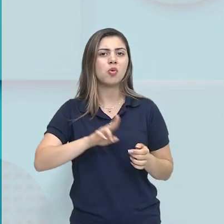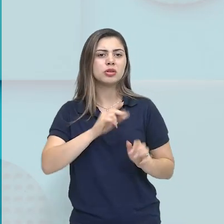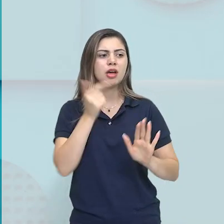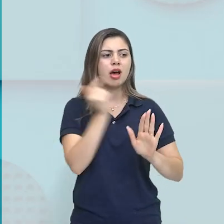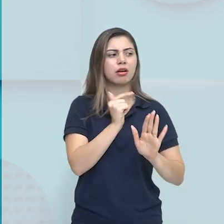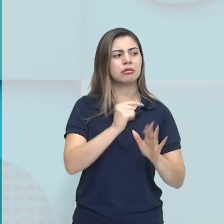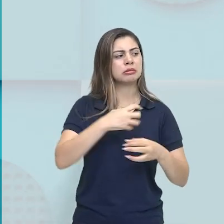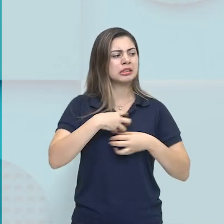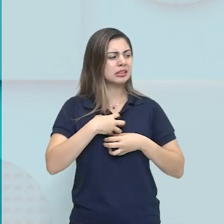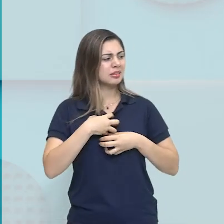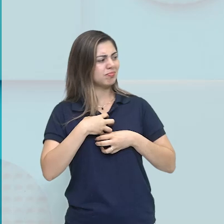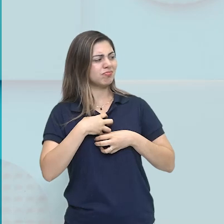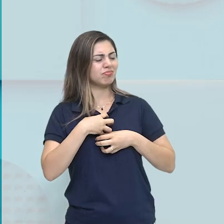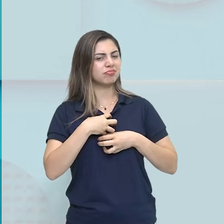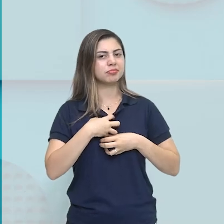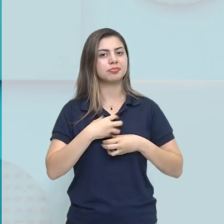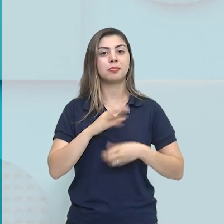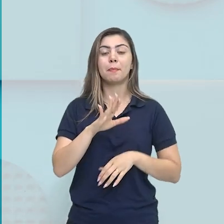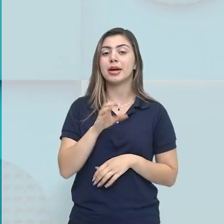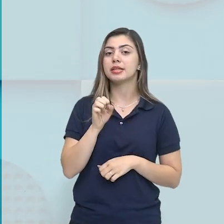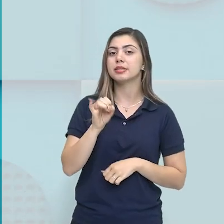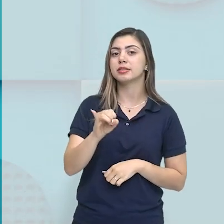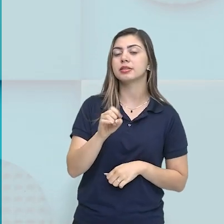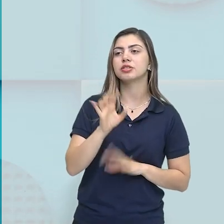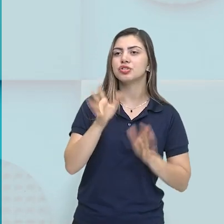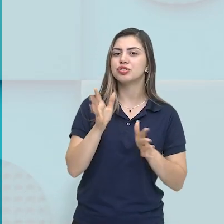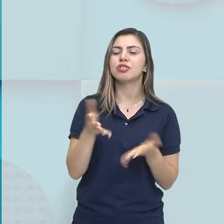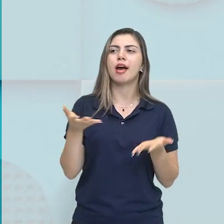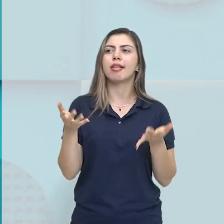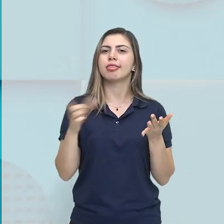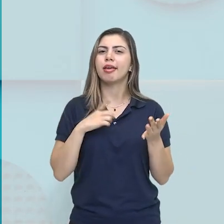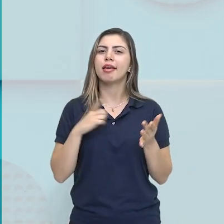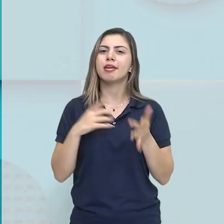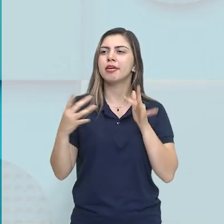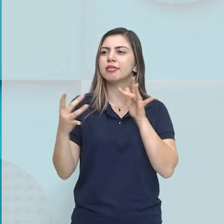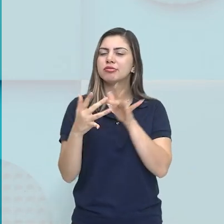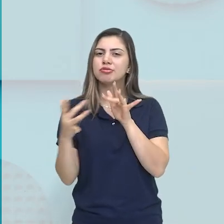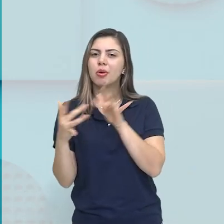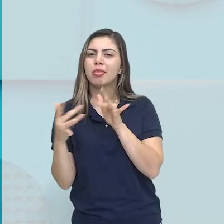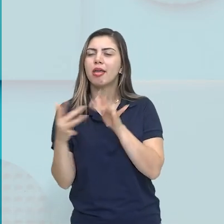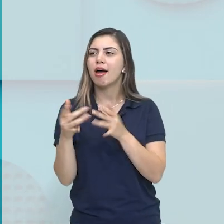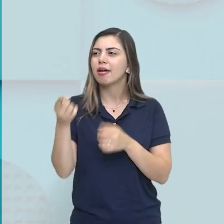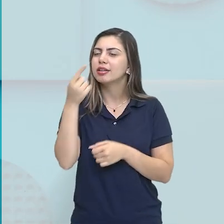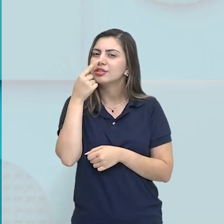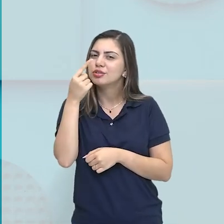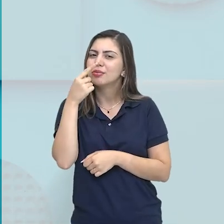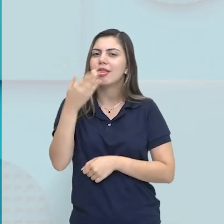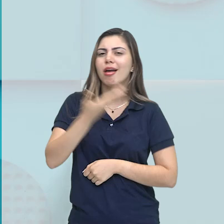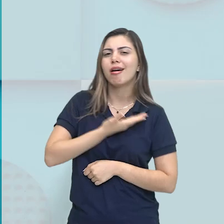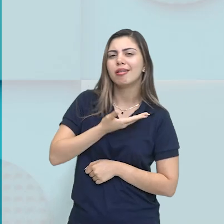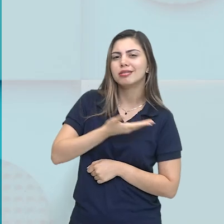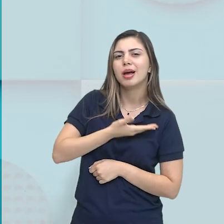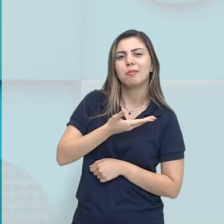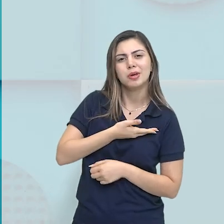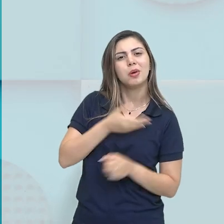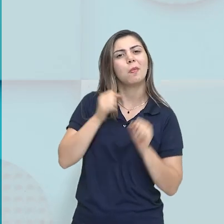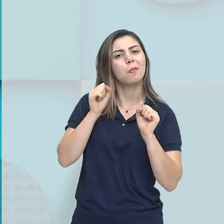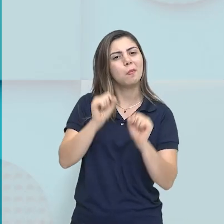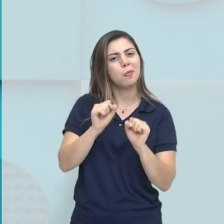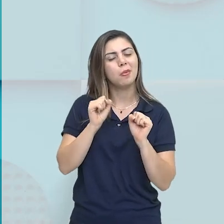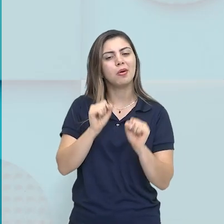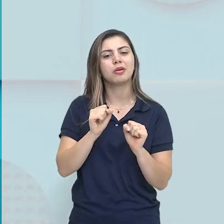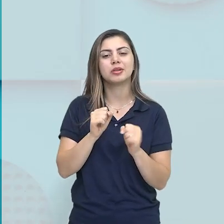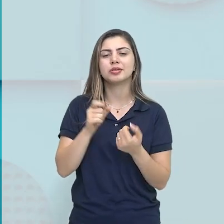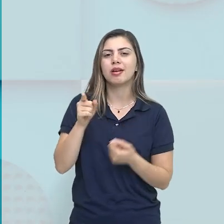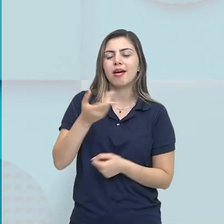está conversando. Agora, se você já tem uma certa intimidade com a pessoa, né, com um amigo seu, uma pessoa